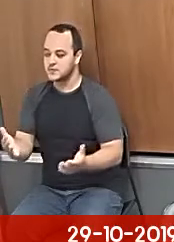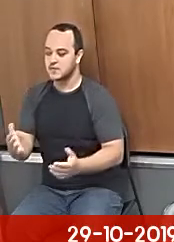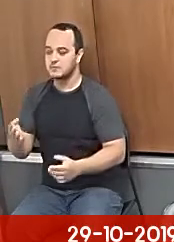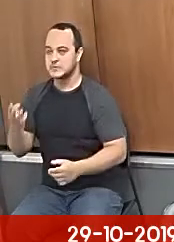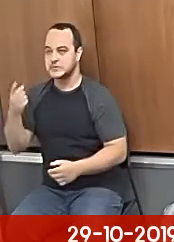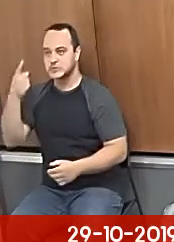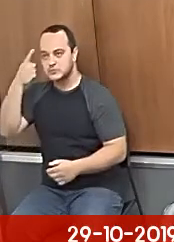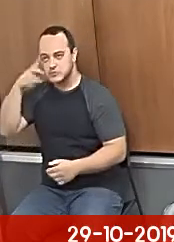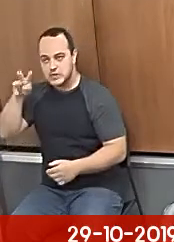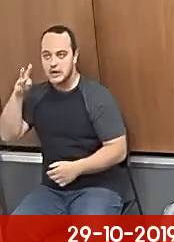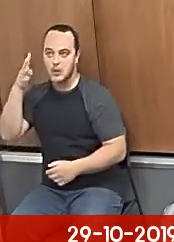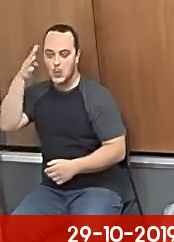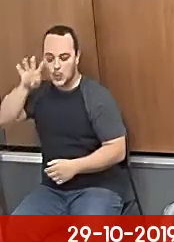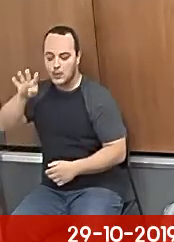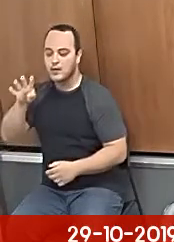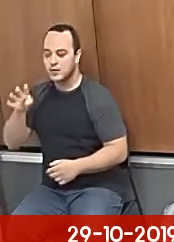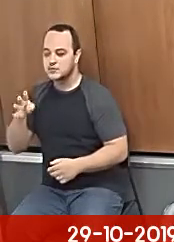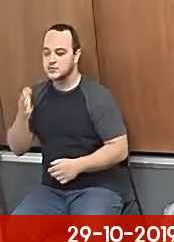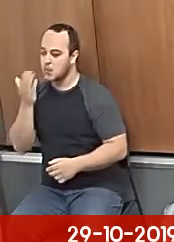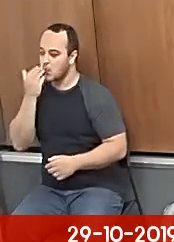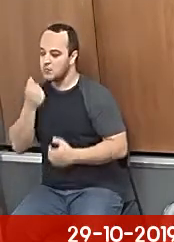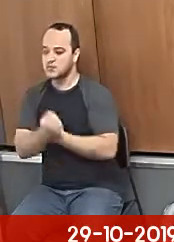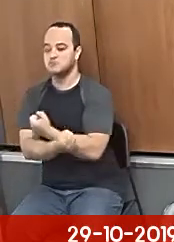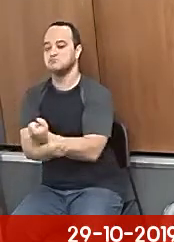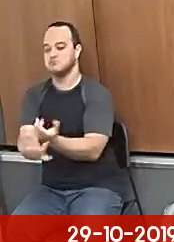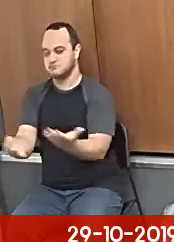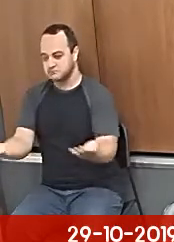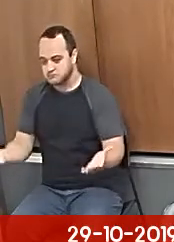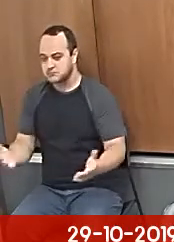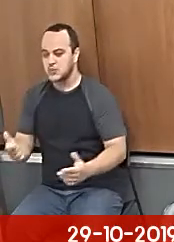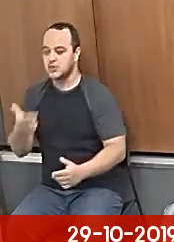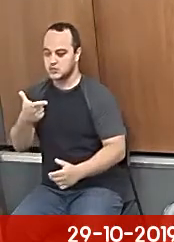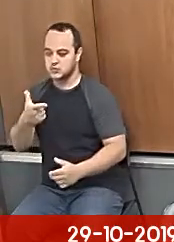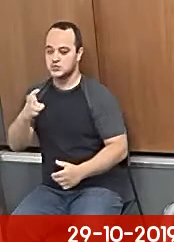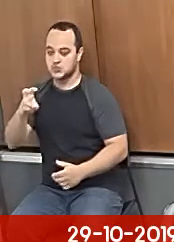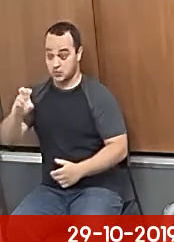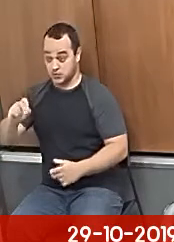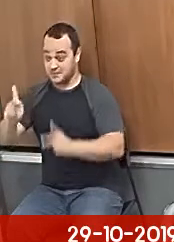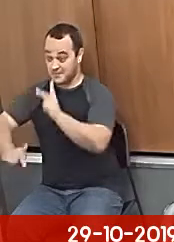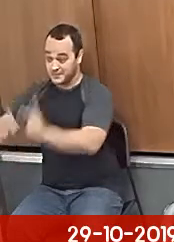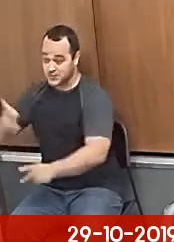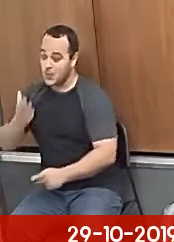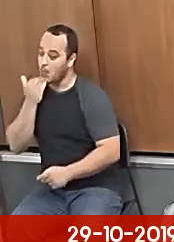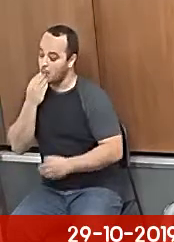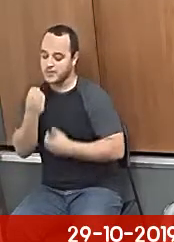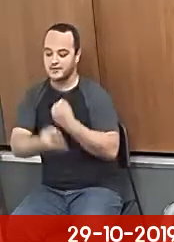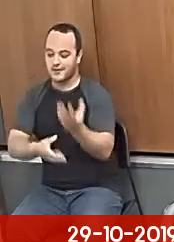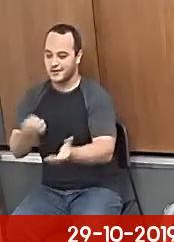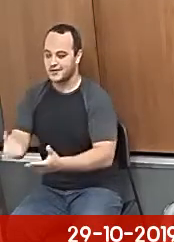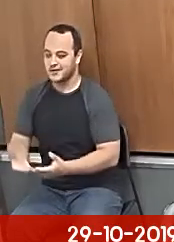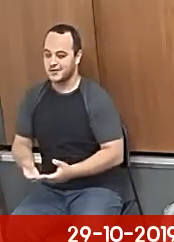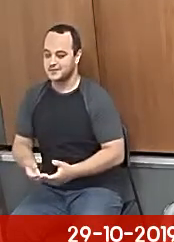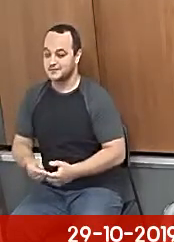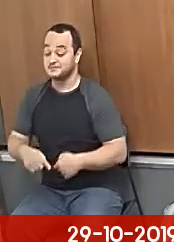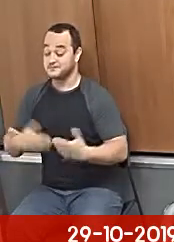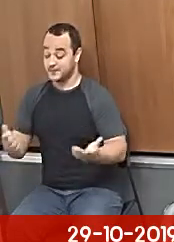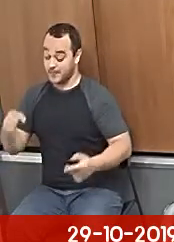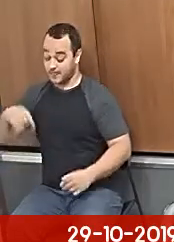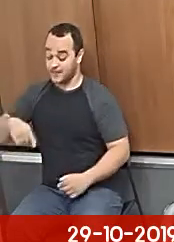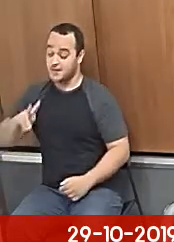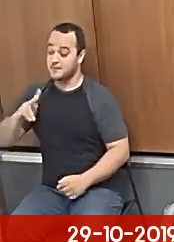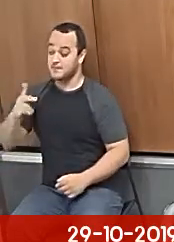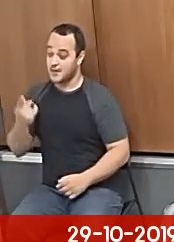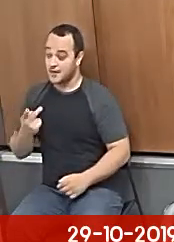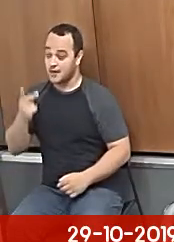pessoas. A gente vai trazer uma imagem para Belo Horizonte, a gente vai conseguir divulgar, a gente vai